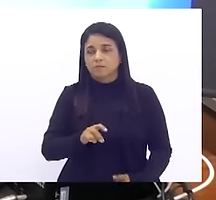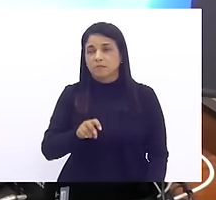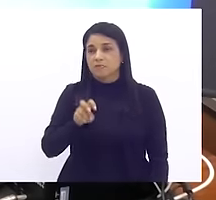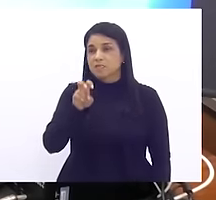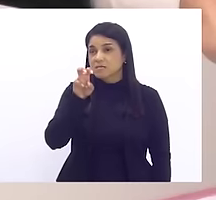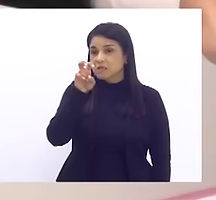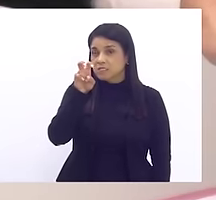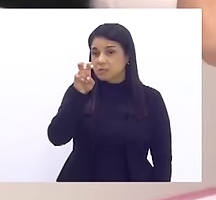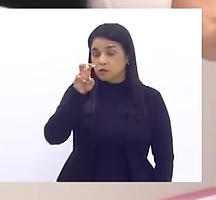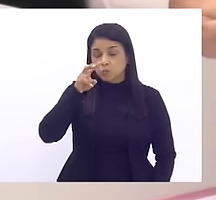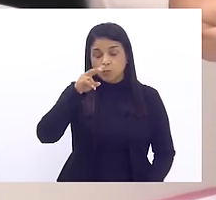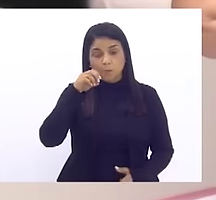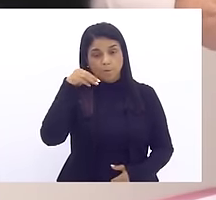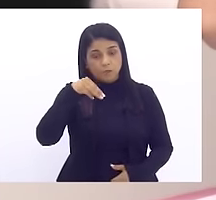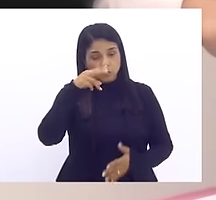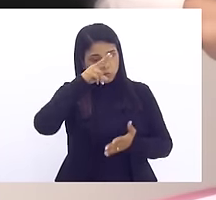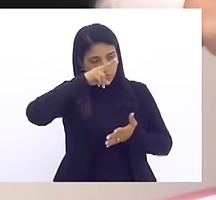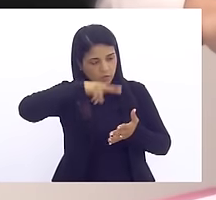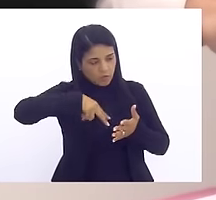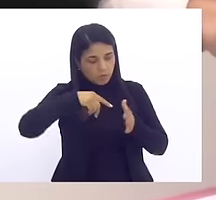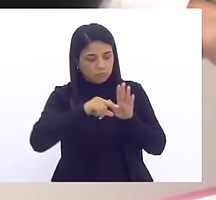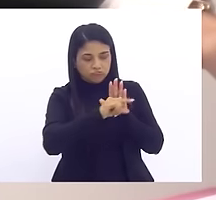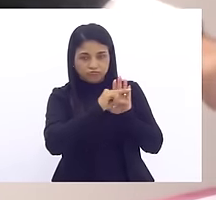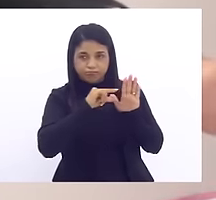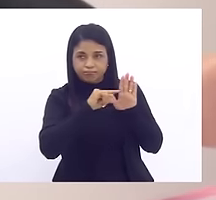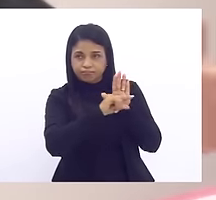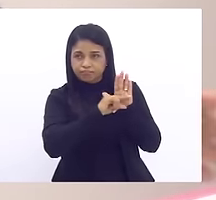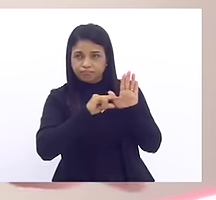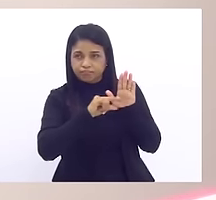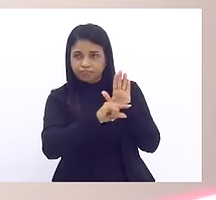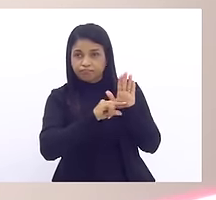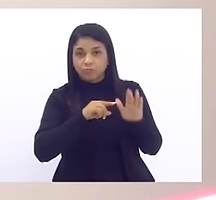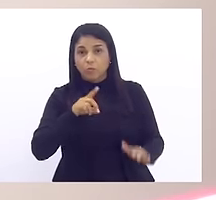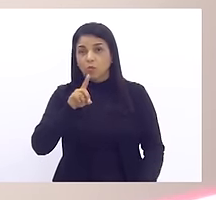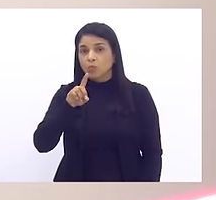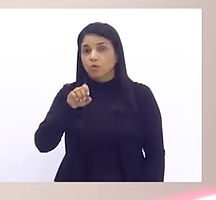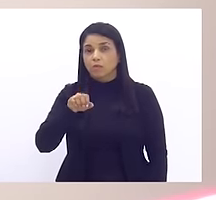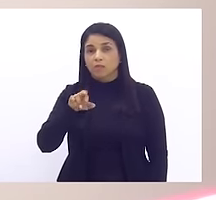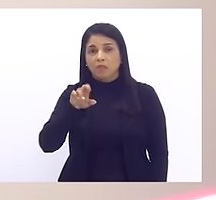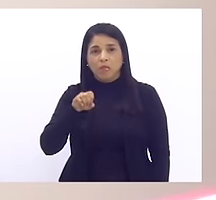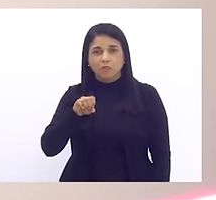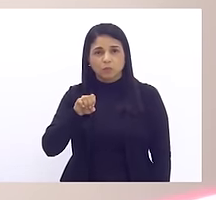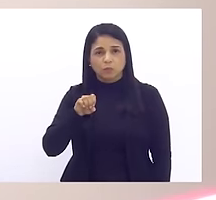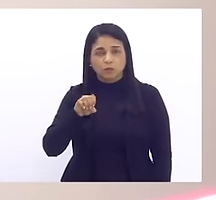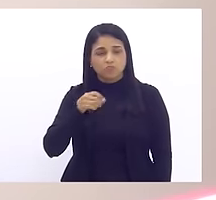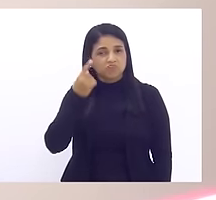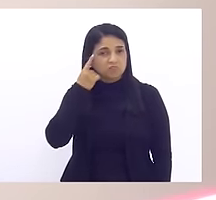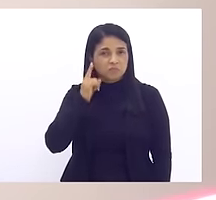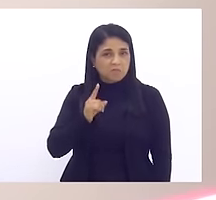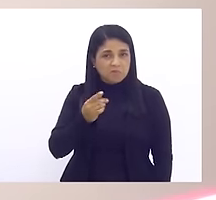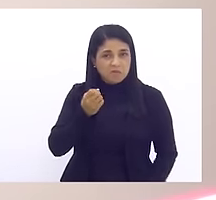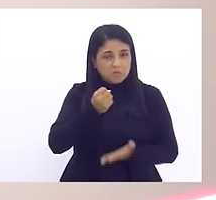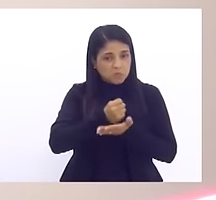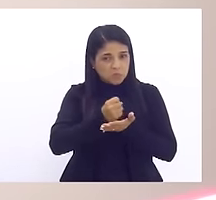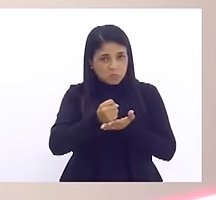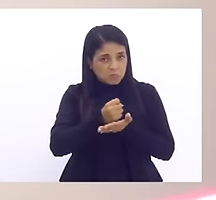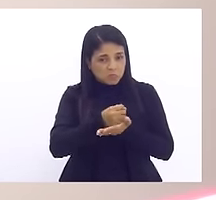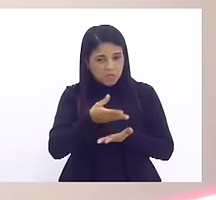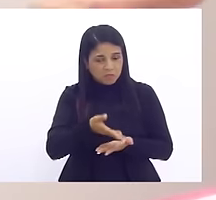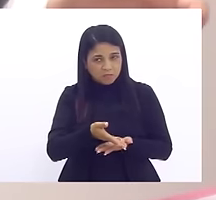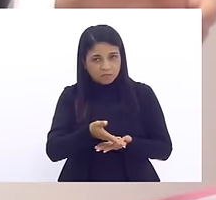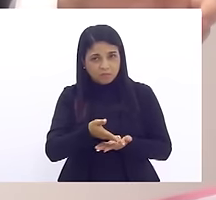as cláusulas Quais são as restrições mas o dela não sabia disso que tem um contrato